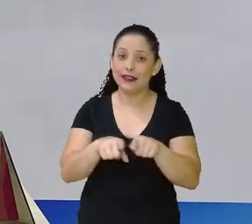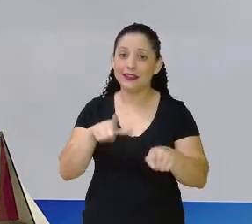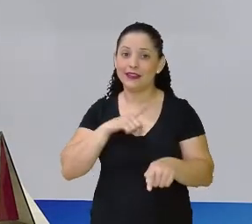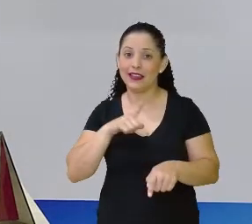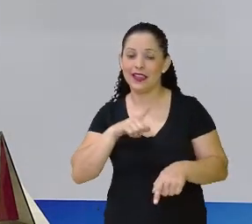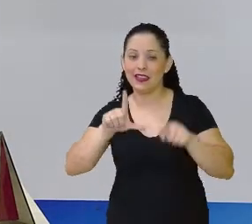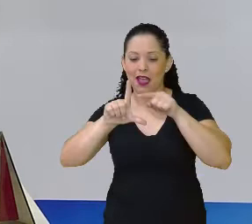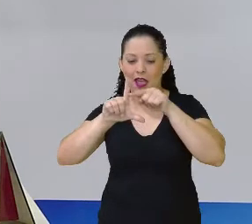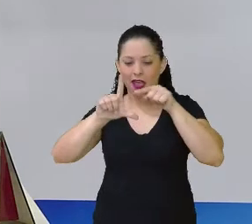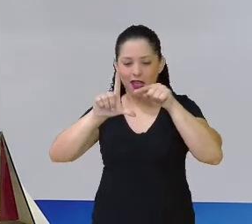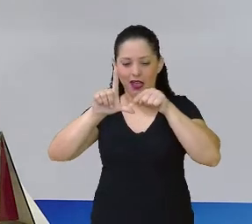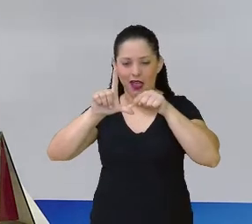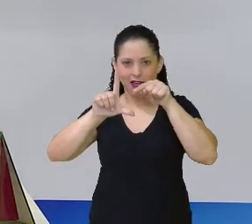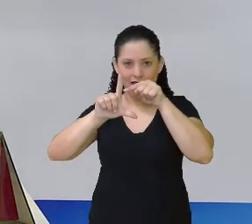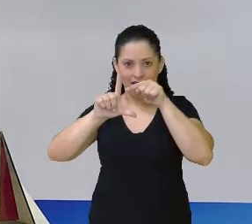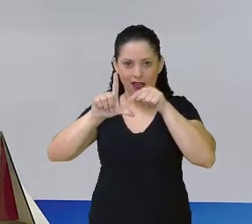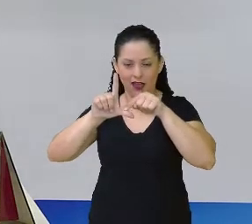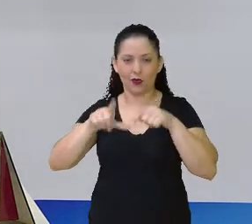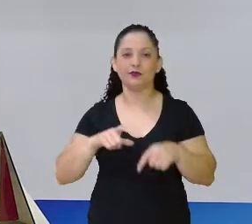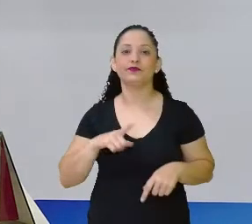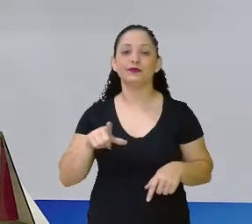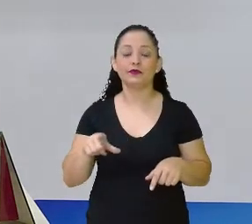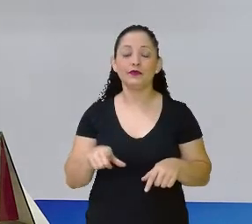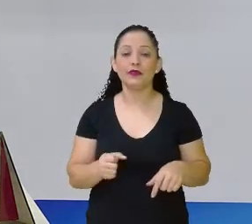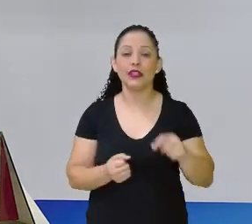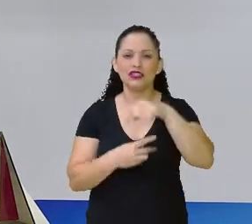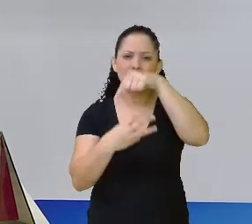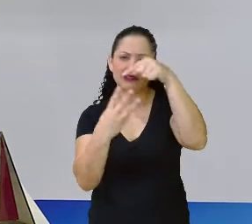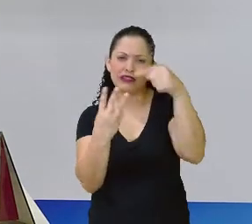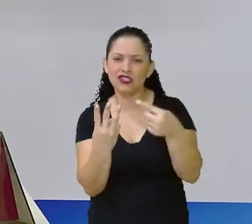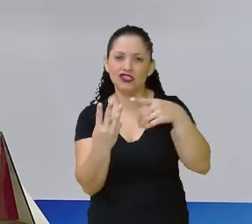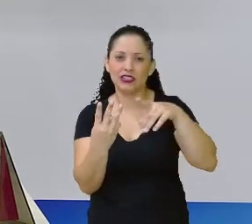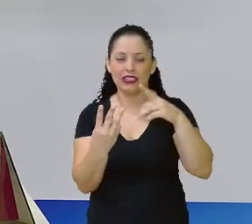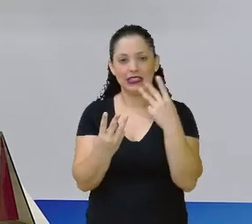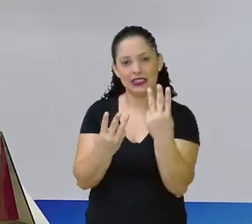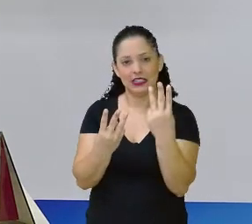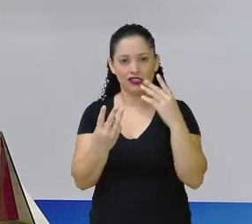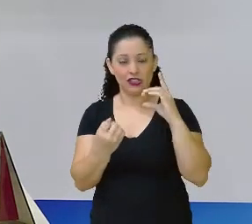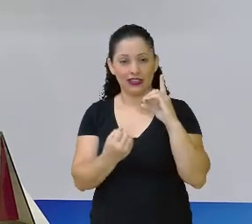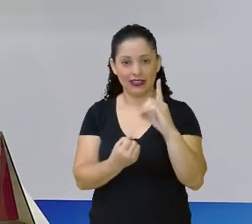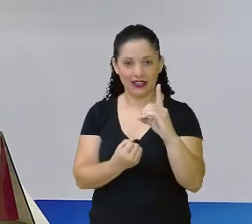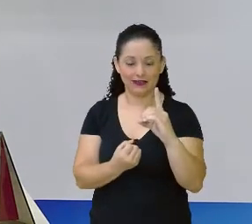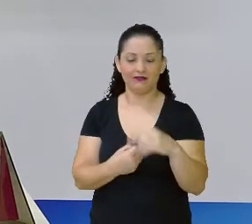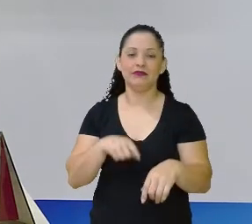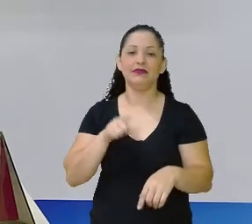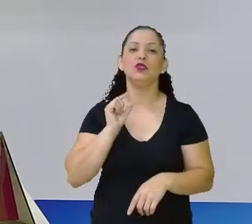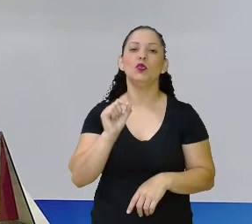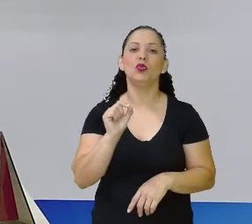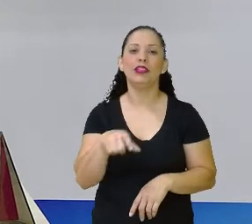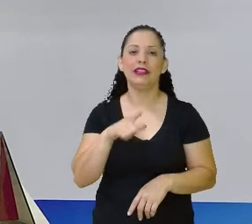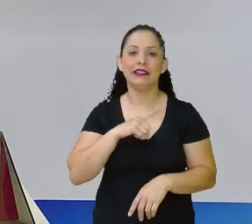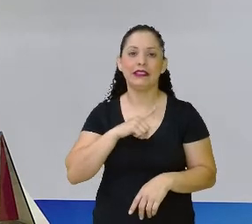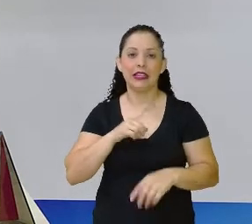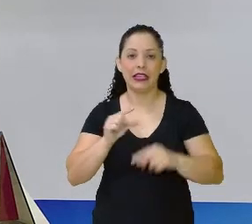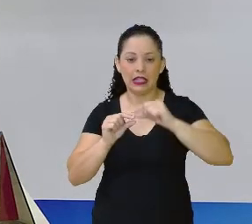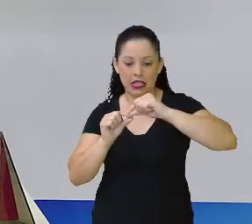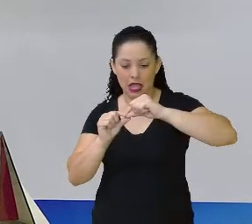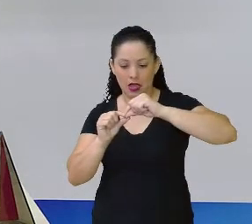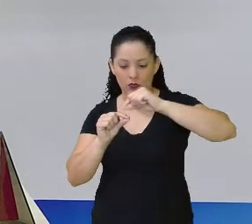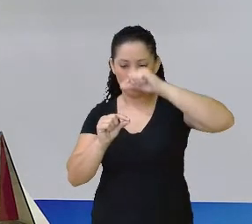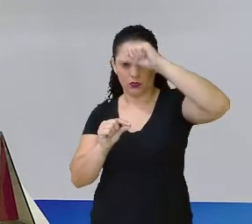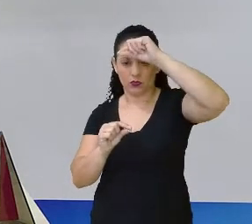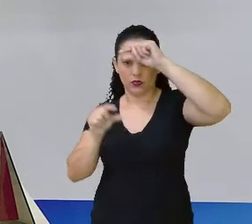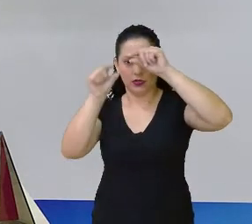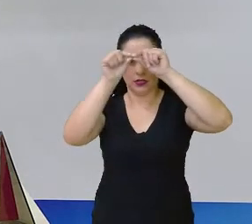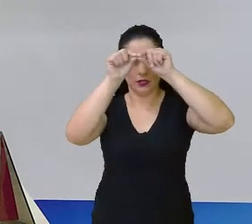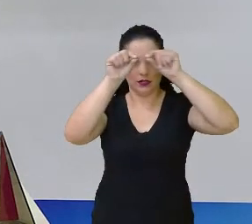tridimensionais, possuem largura, altura e profundidade. São aquelas figuras espaciais, né, que tem 3